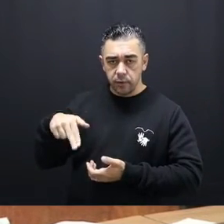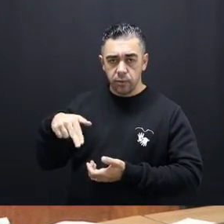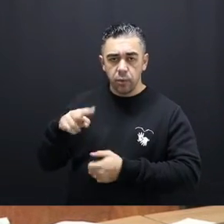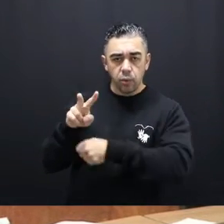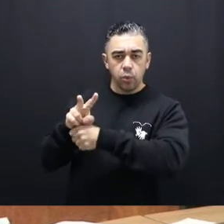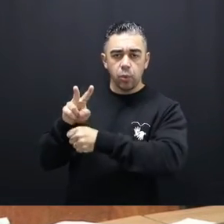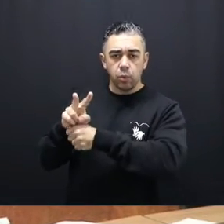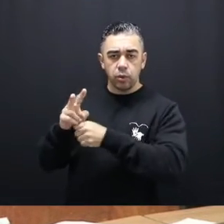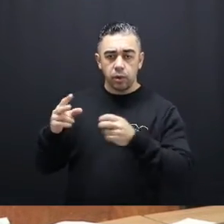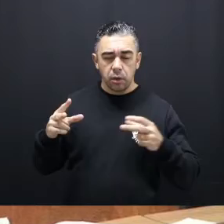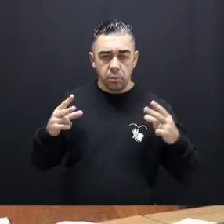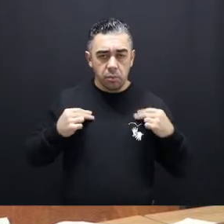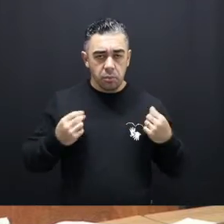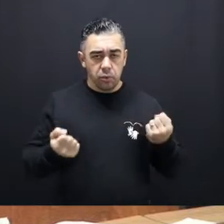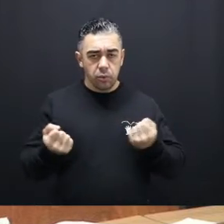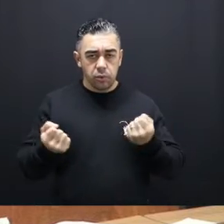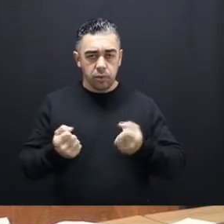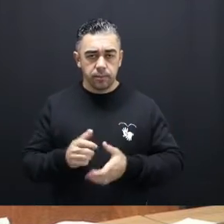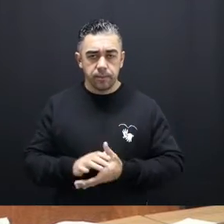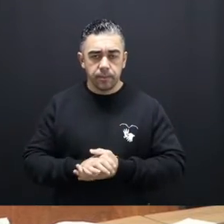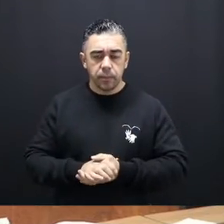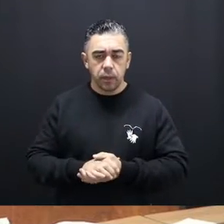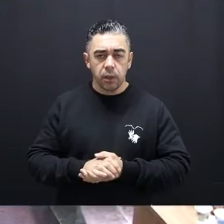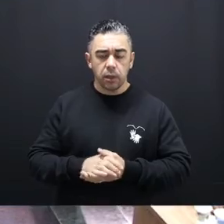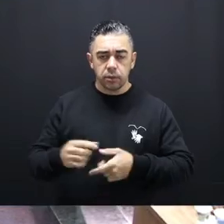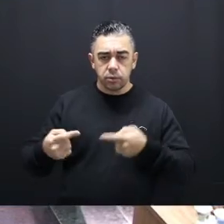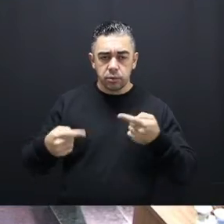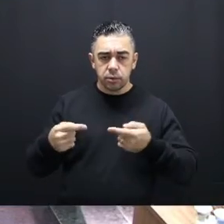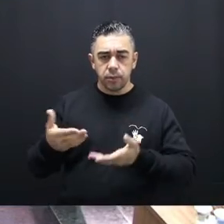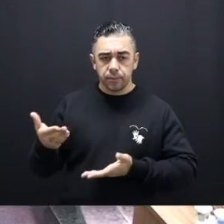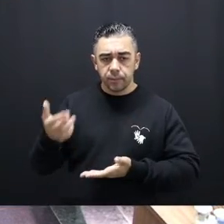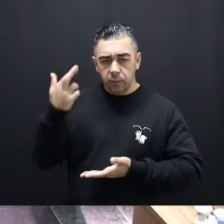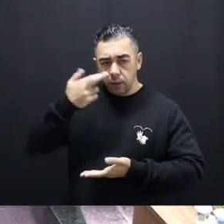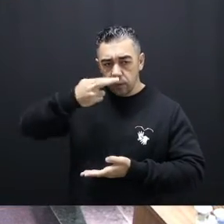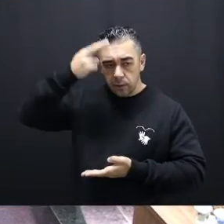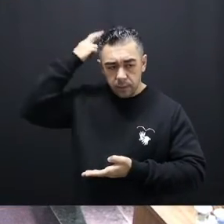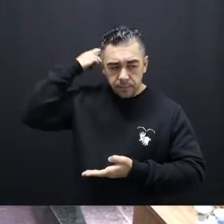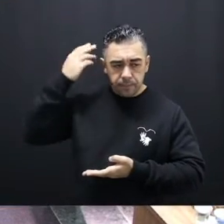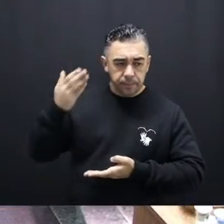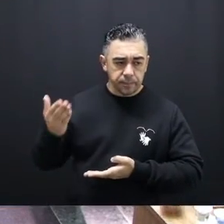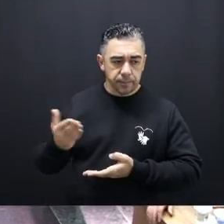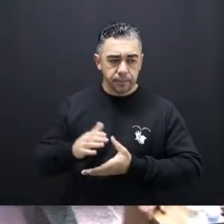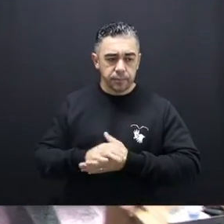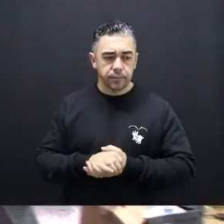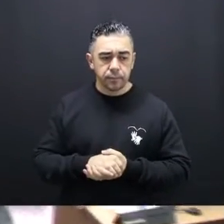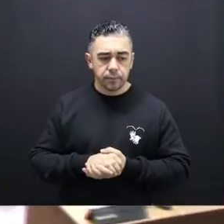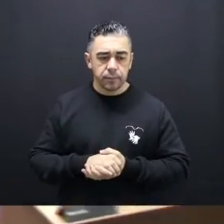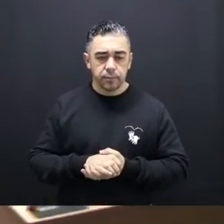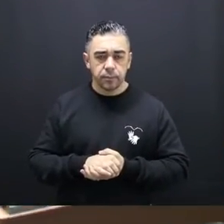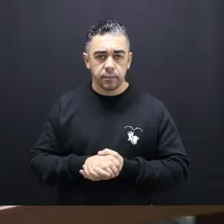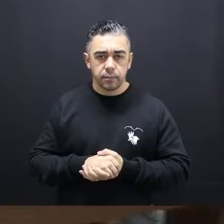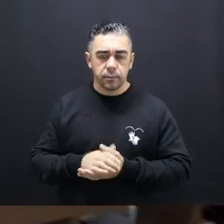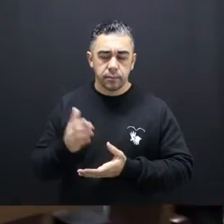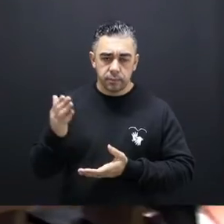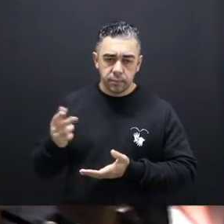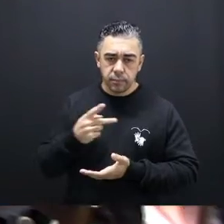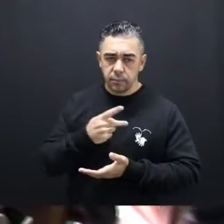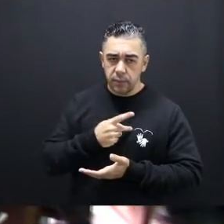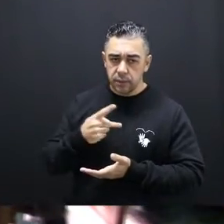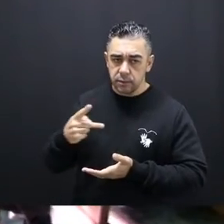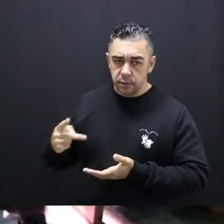colocamos em discussão a palavra Nobre Vereador Renê Machado a nova Presidente